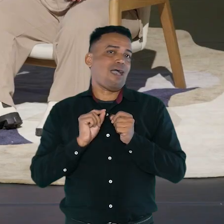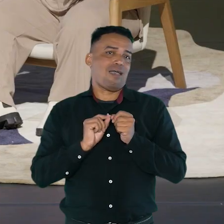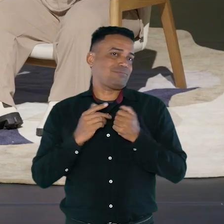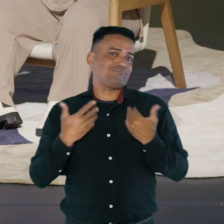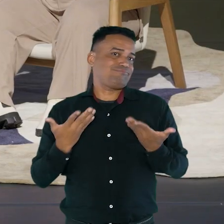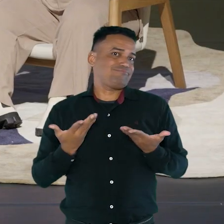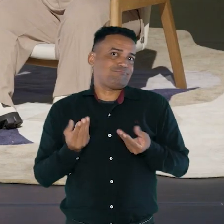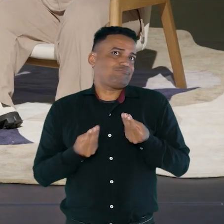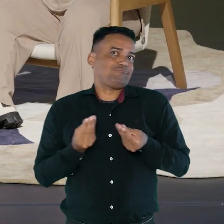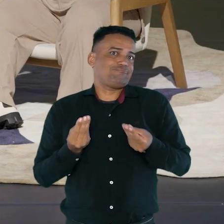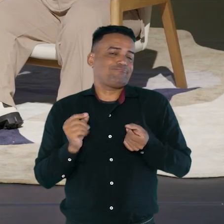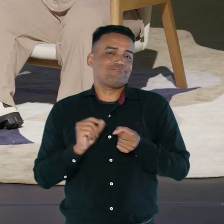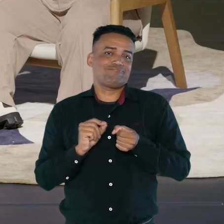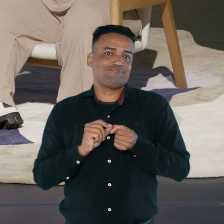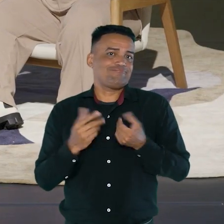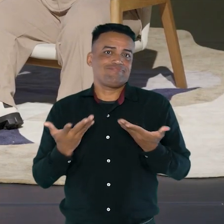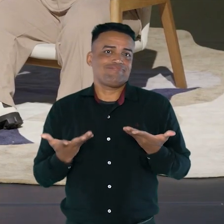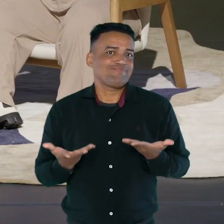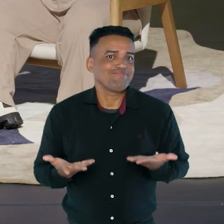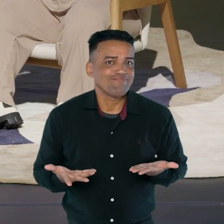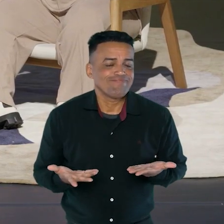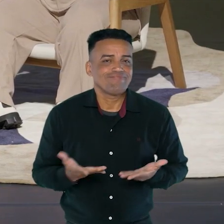fazer.